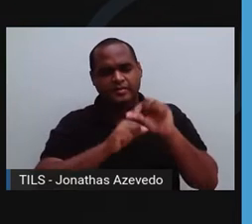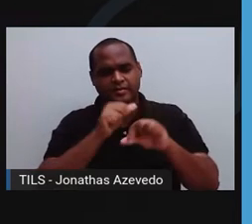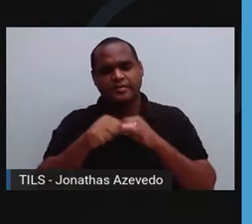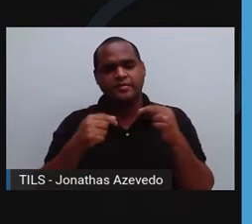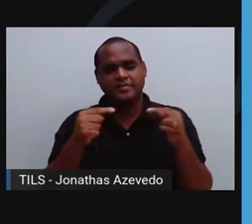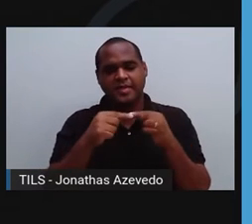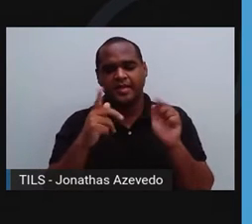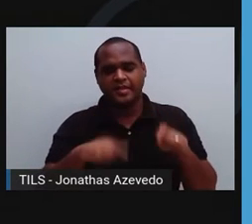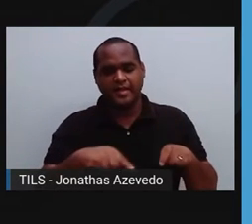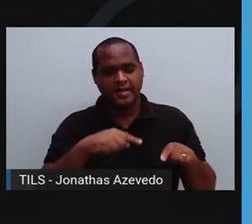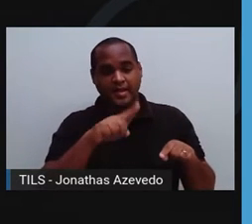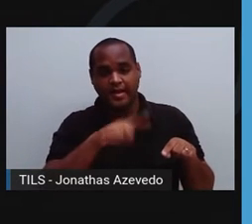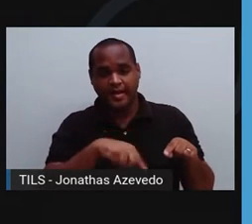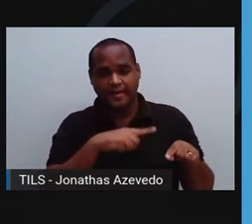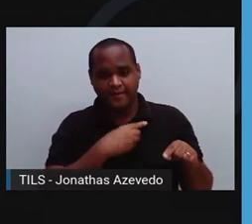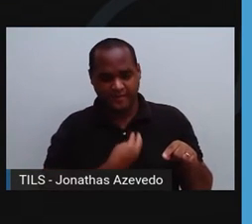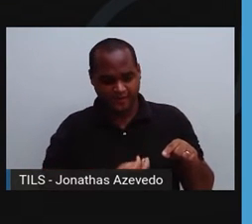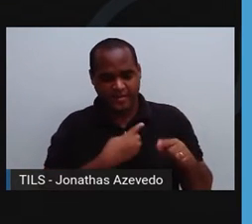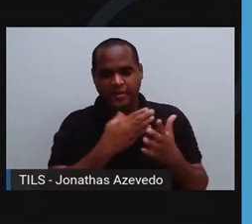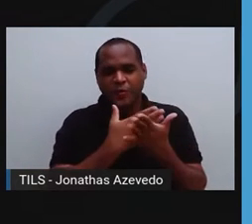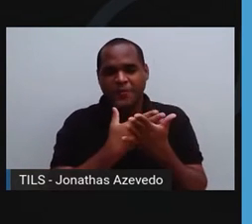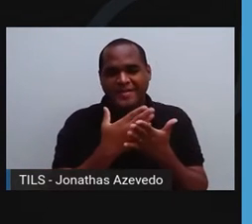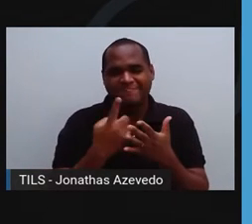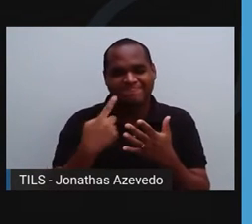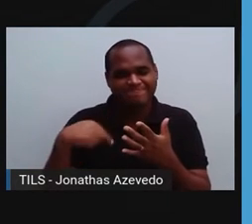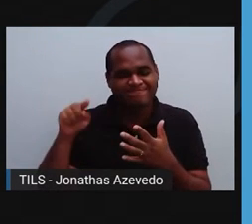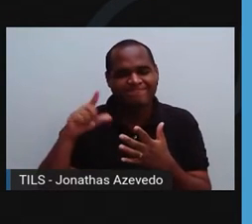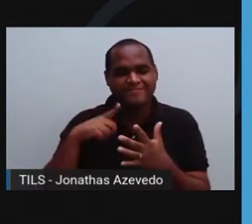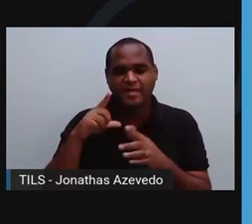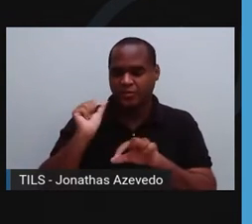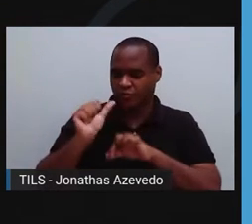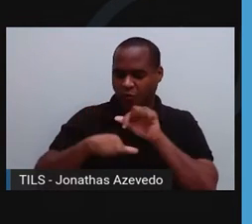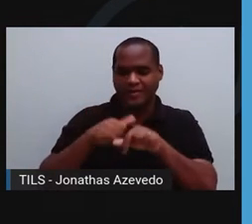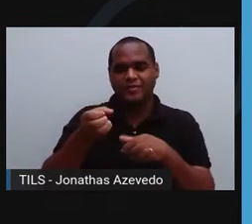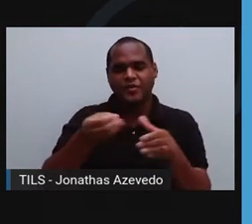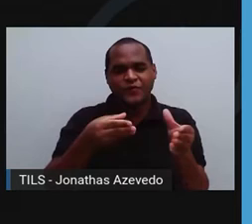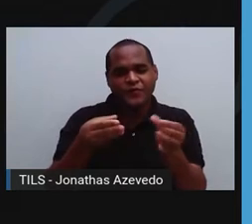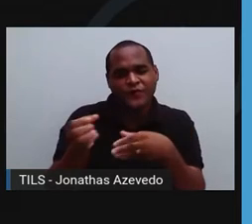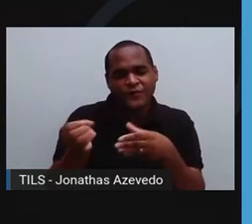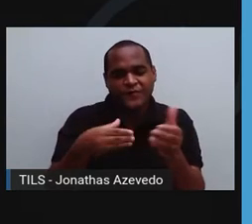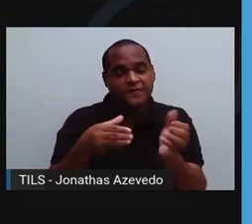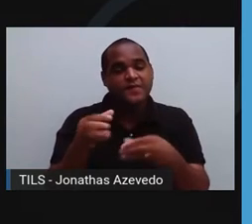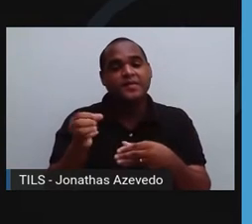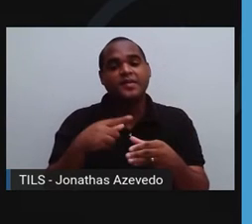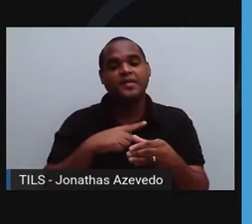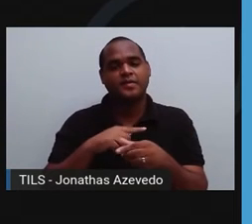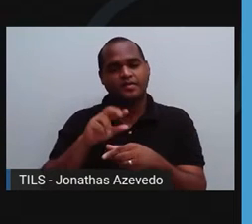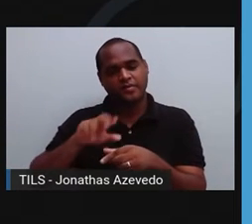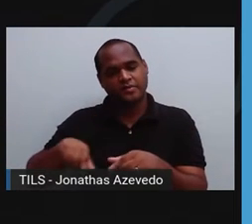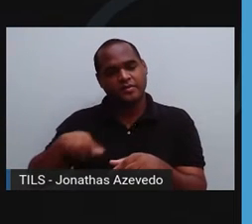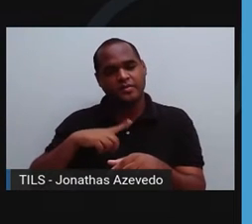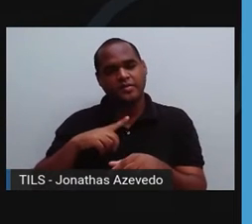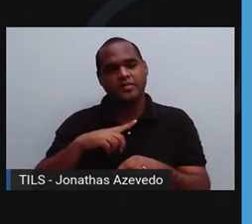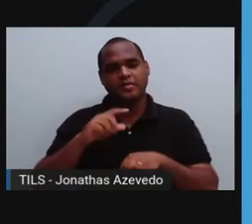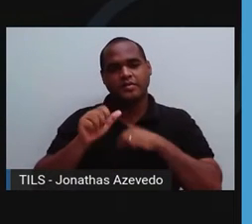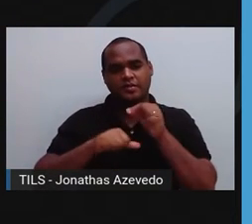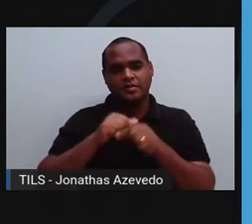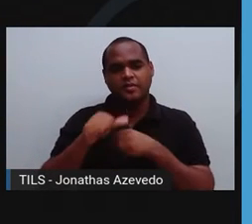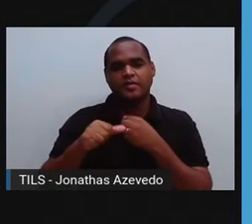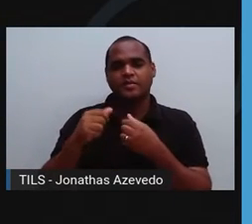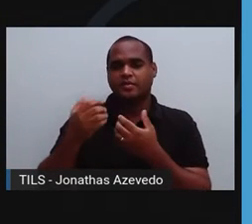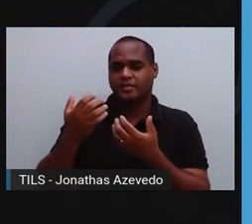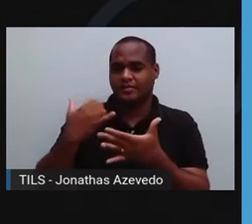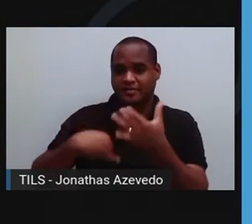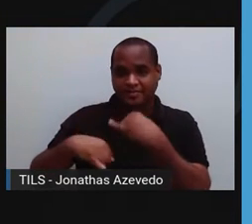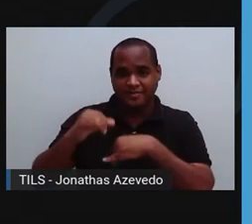matéria presente no sistema inicial se transforma em novos materiais, estamos lidando com transformações químicas da